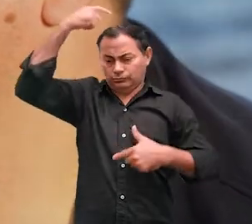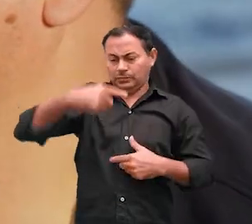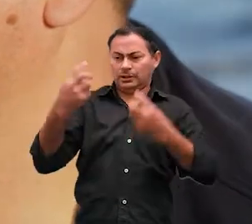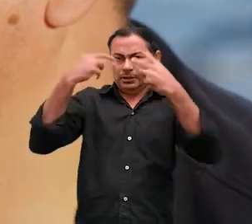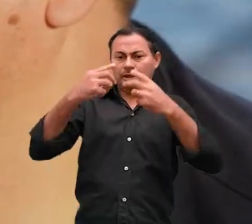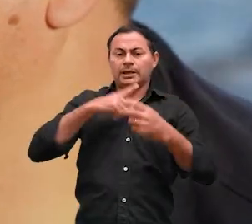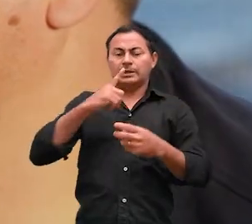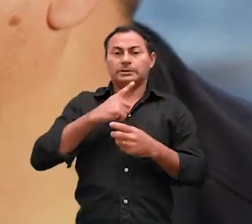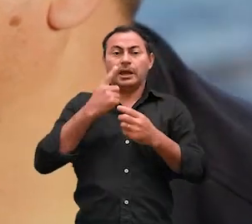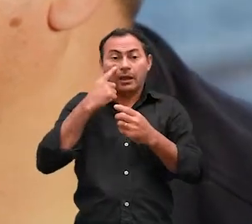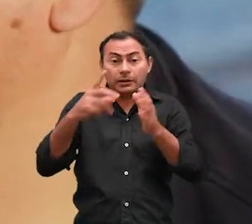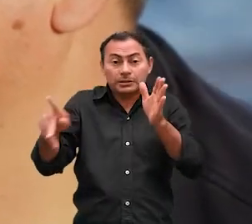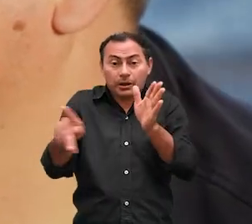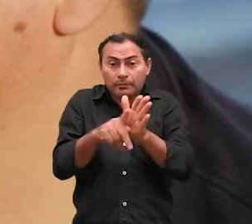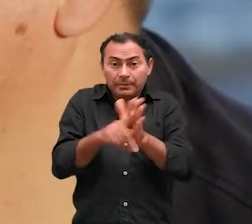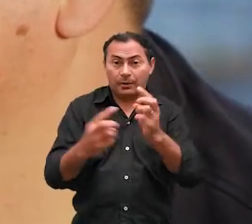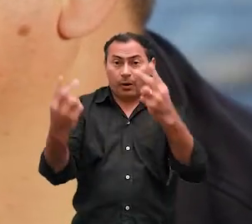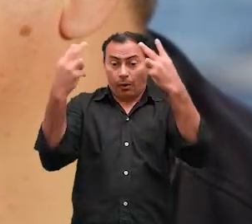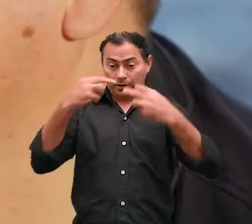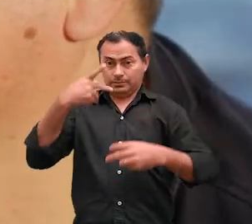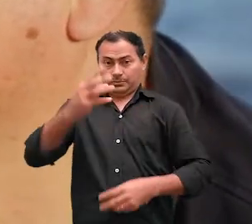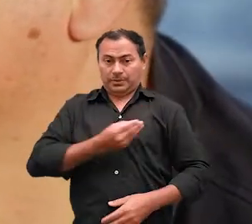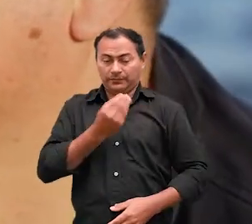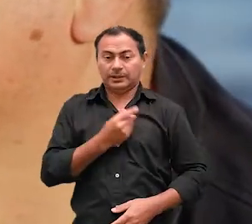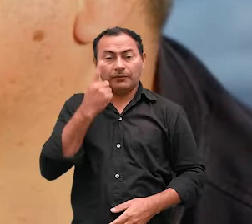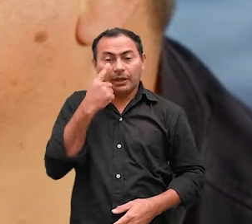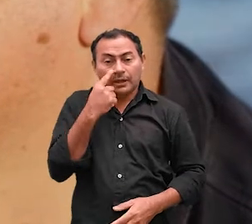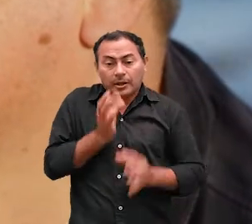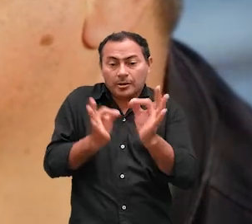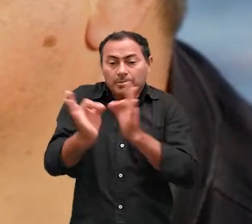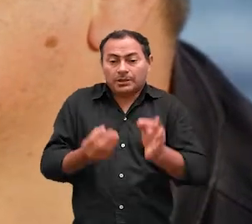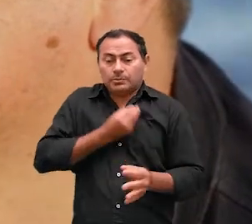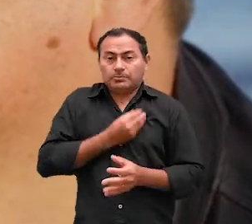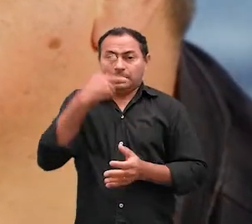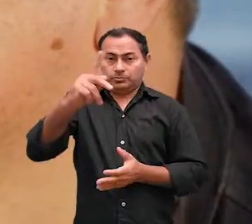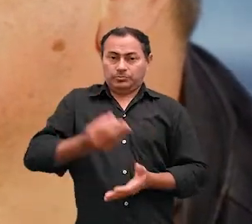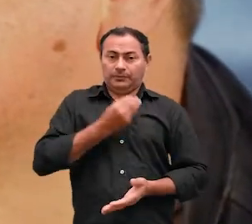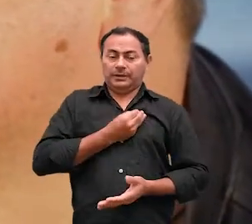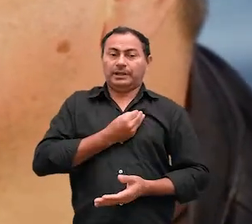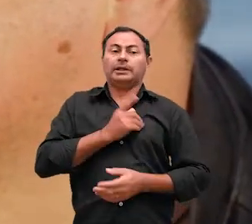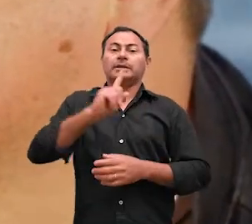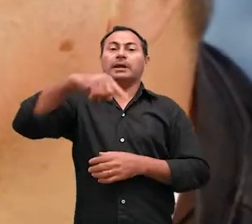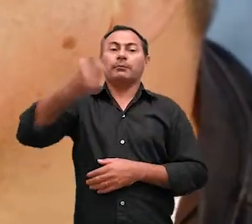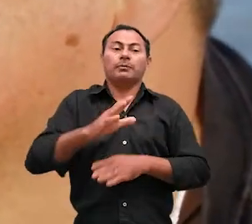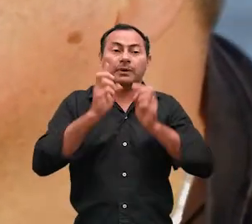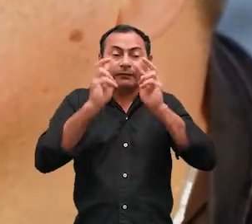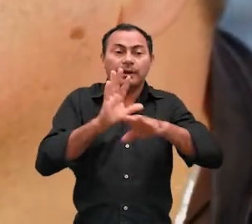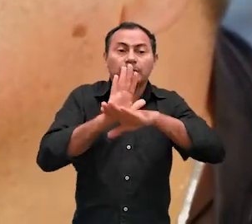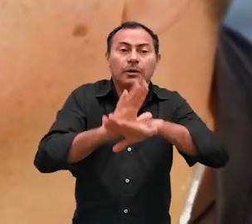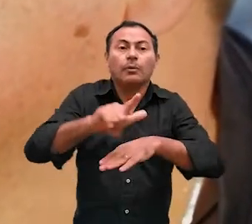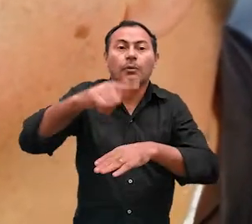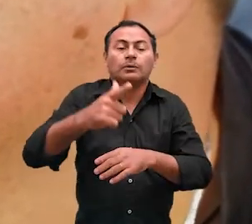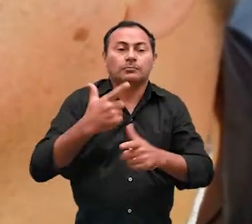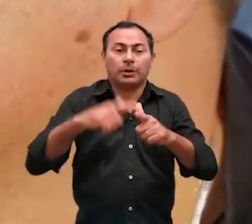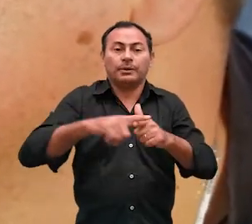você precisa tirar a vida do próprio olho primeiro você precisa tirar a trave que está no seu olho para depois poder